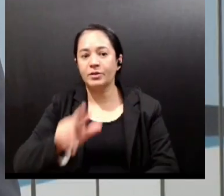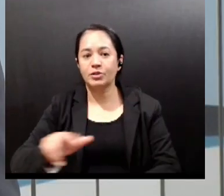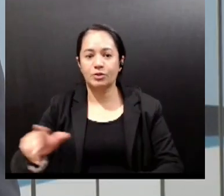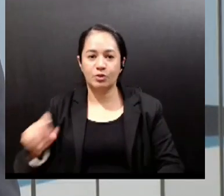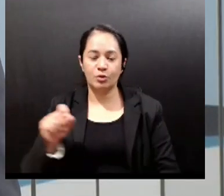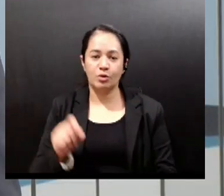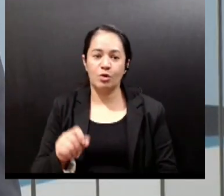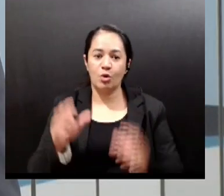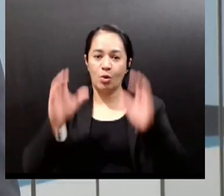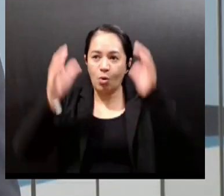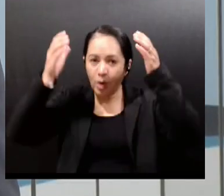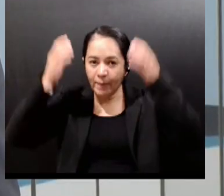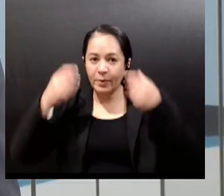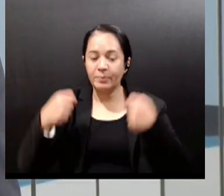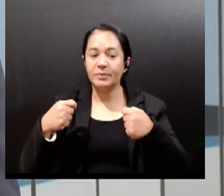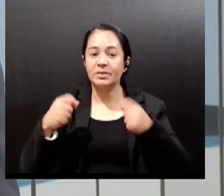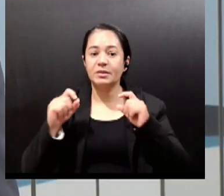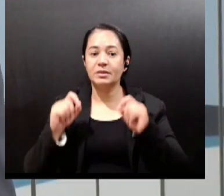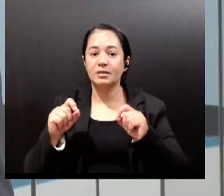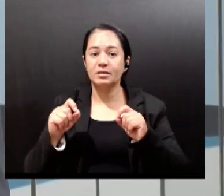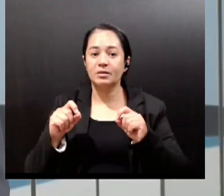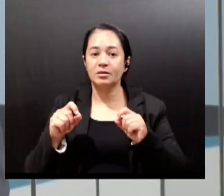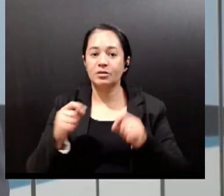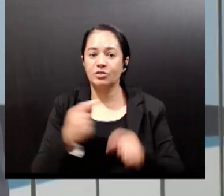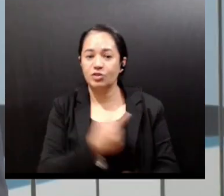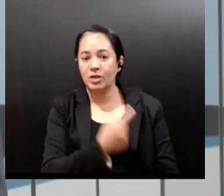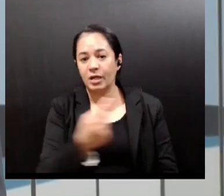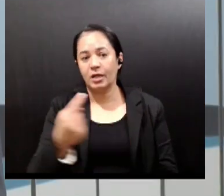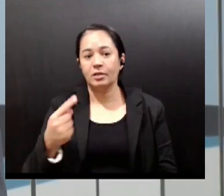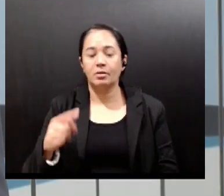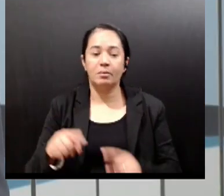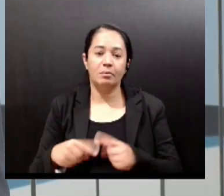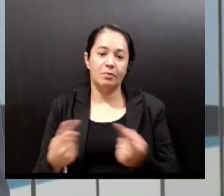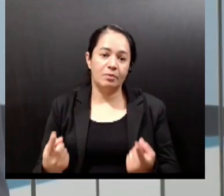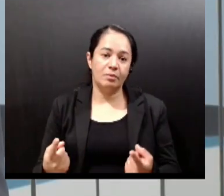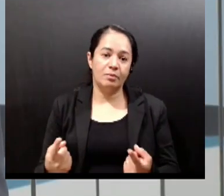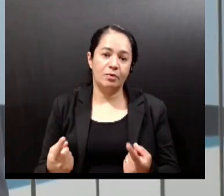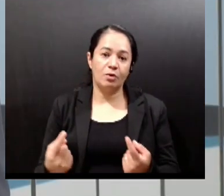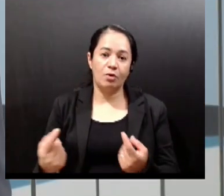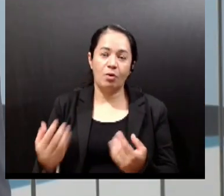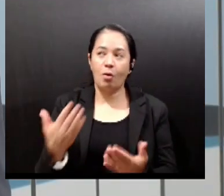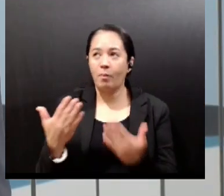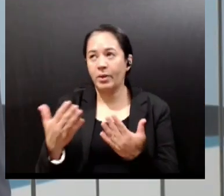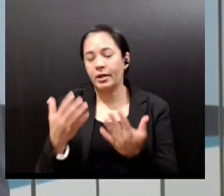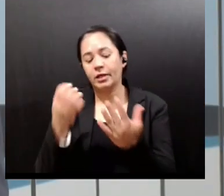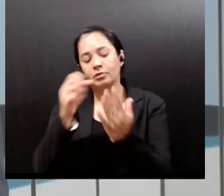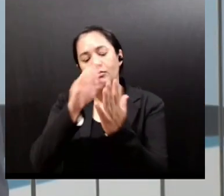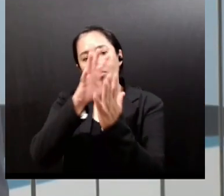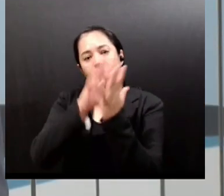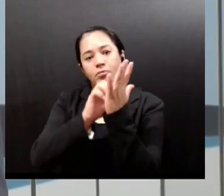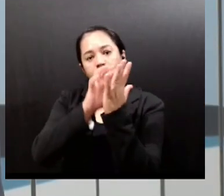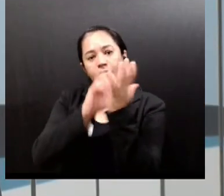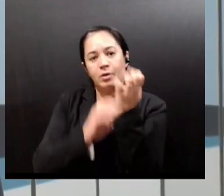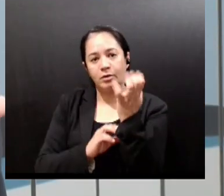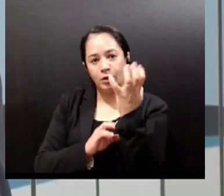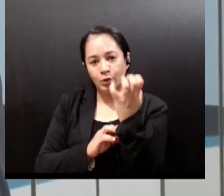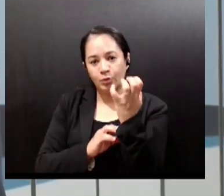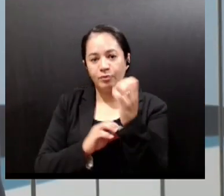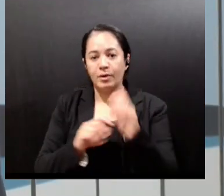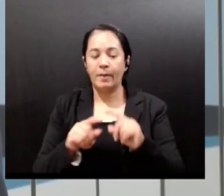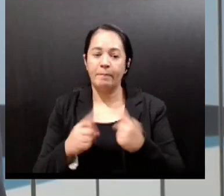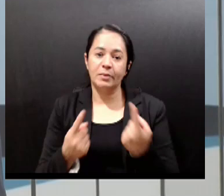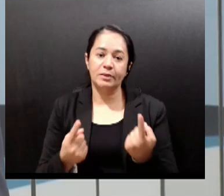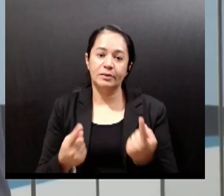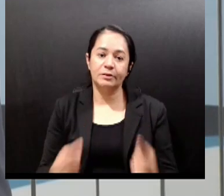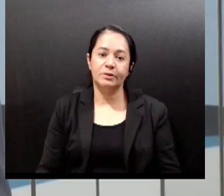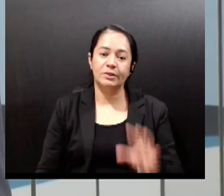fosse realmente de cada pessoa, como se fosse uma luva, por exemplo. Exato. Mas como isso também